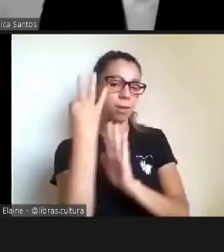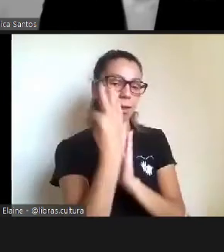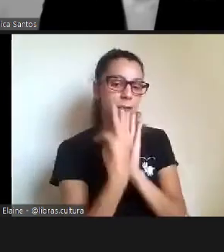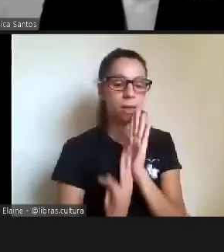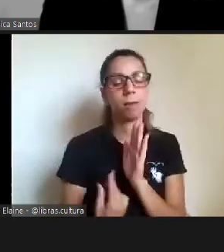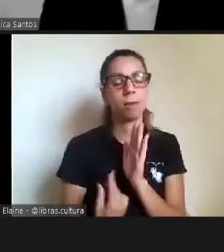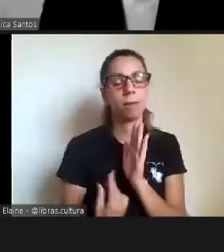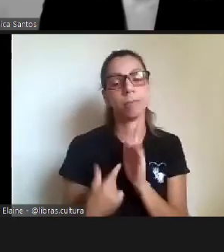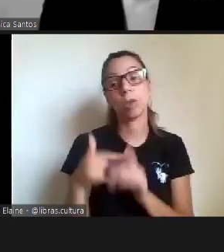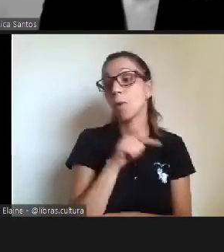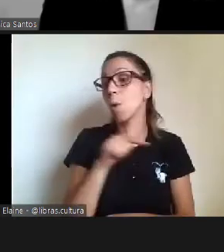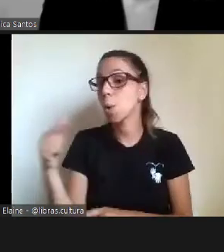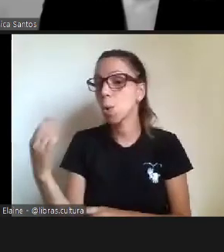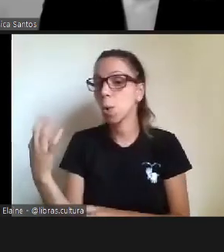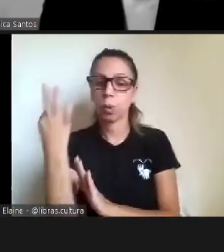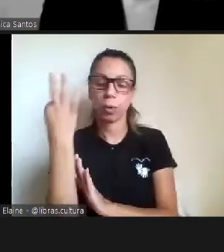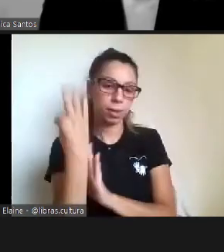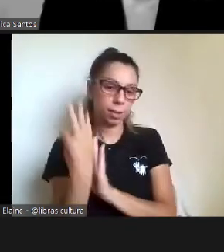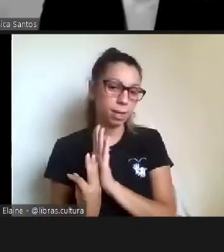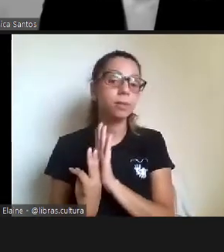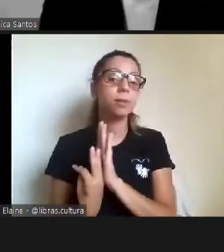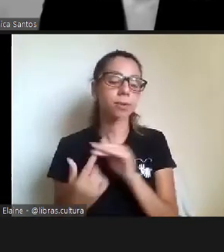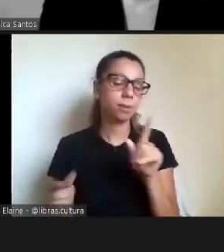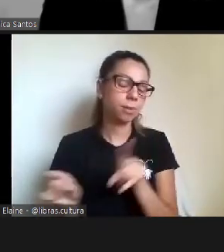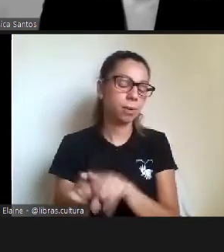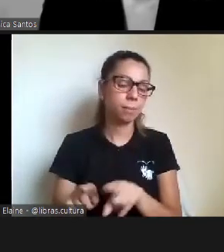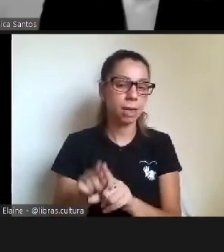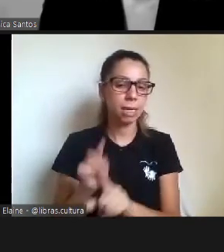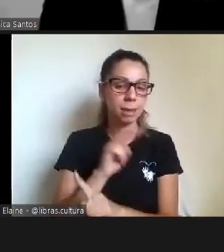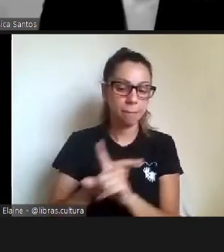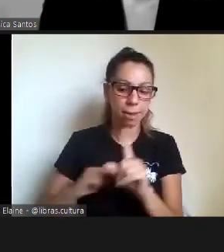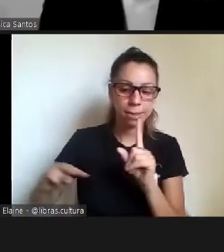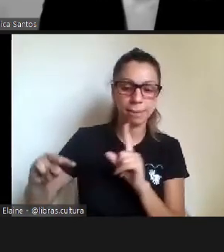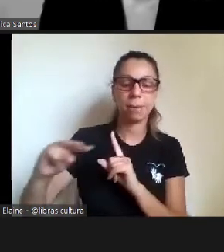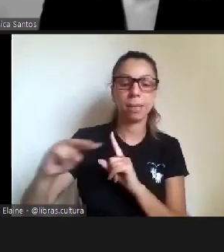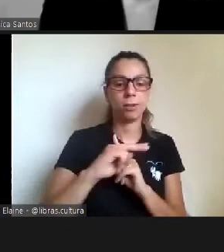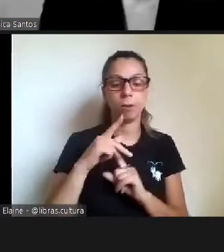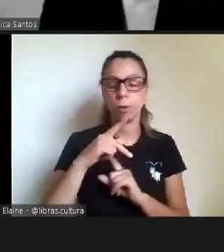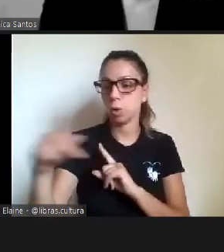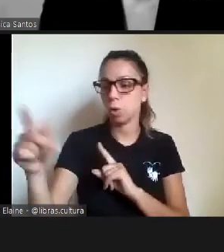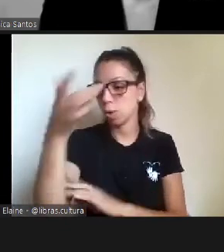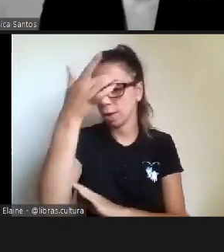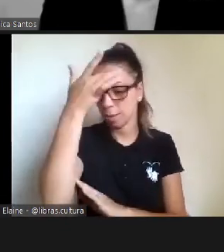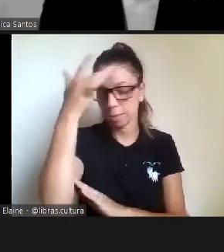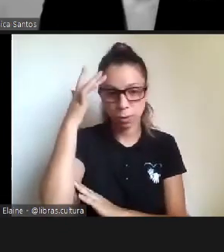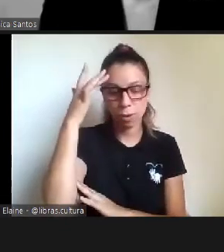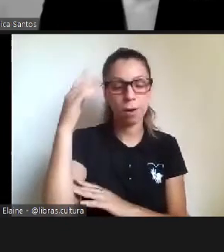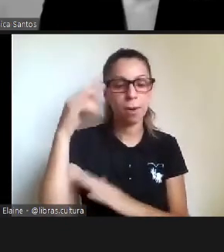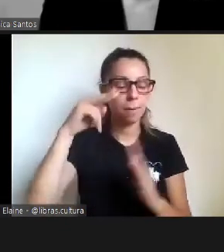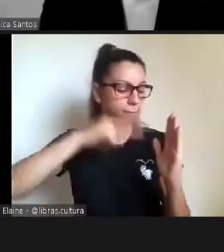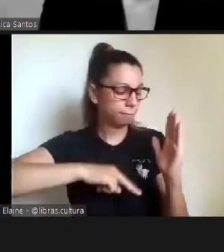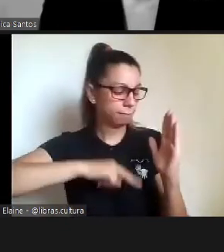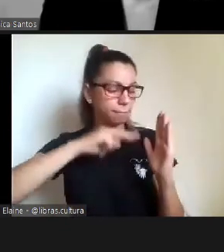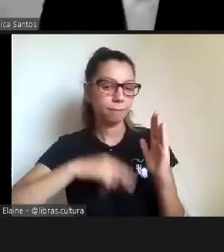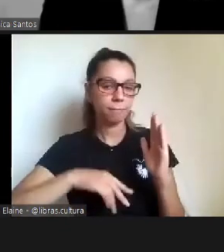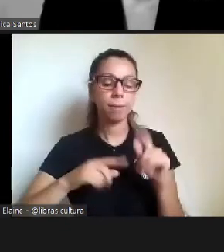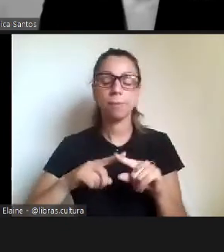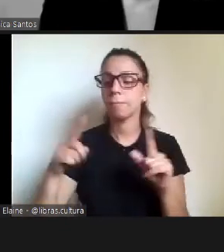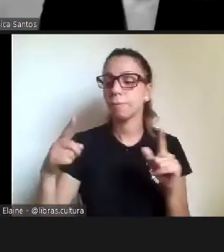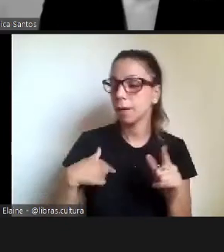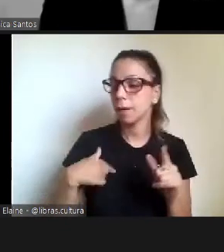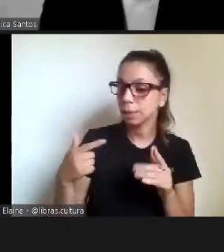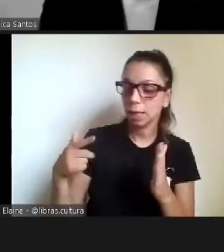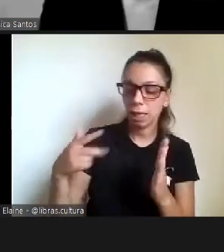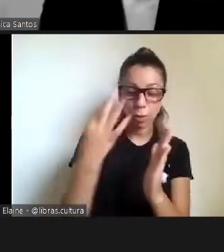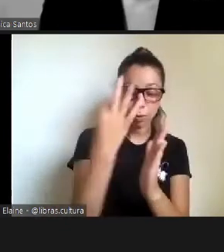outro texto que foi gerado também. Sempre esse olhar do outro sobre o nosso texto é o que faz, de fato, esse texto como uma tessitura,